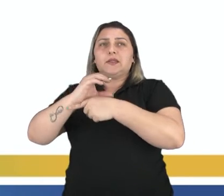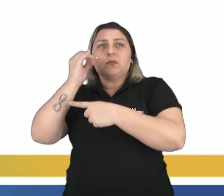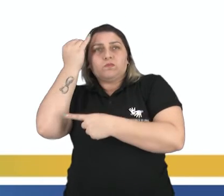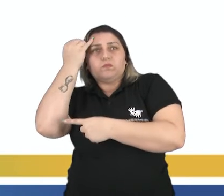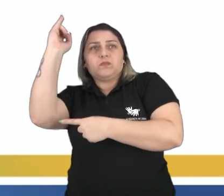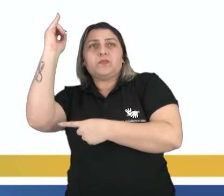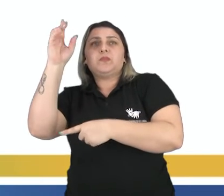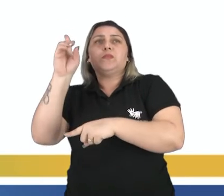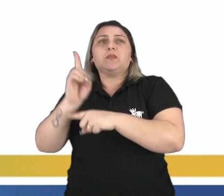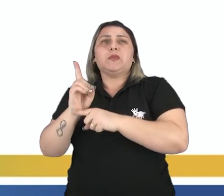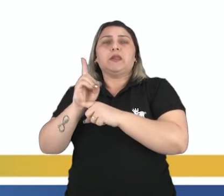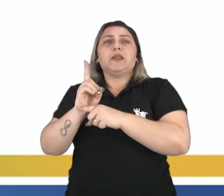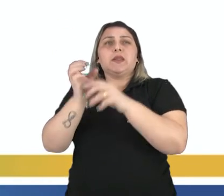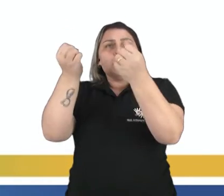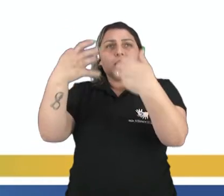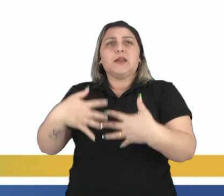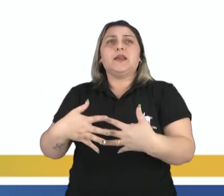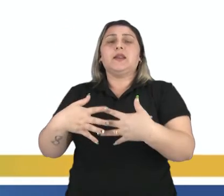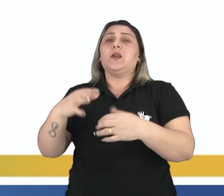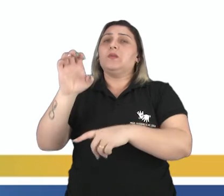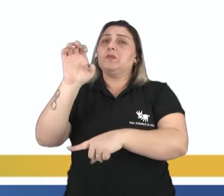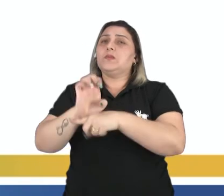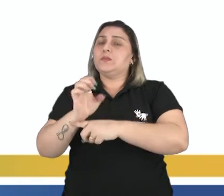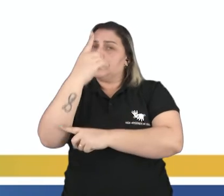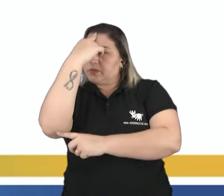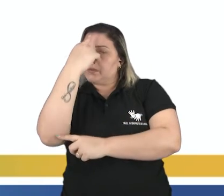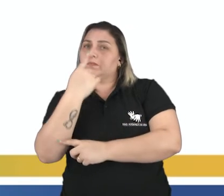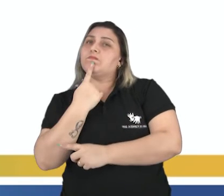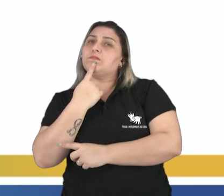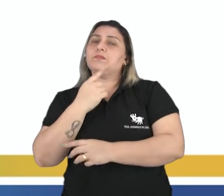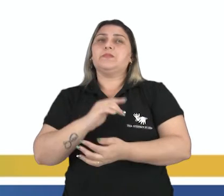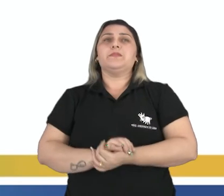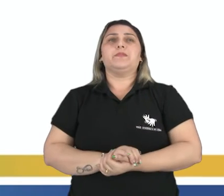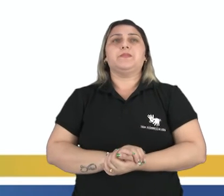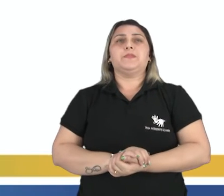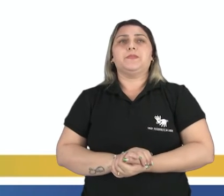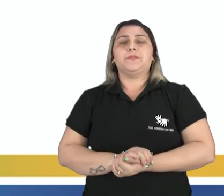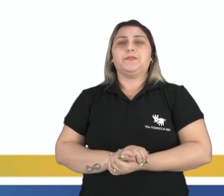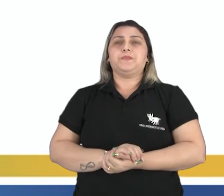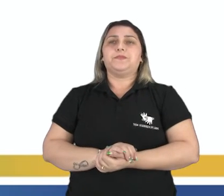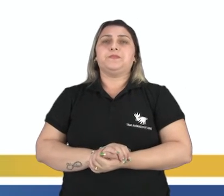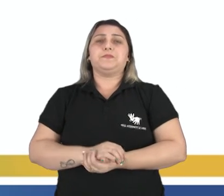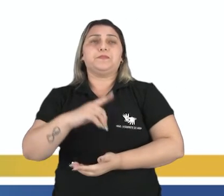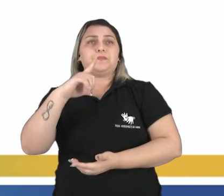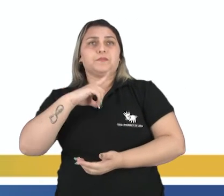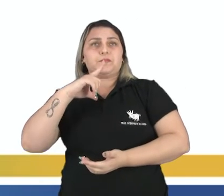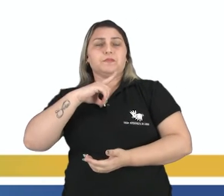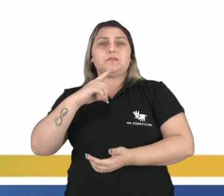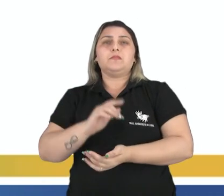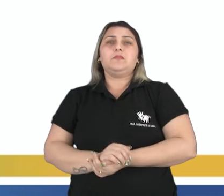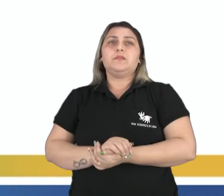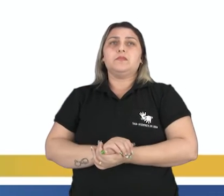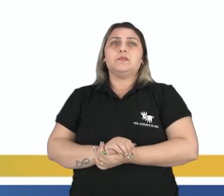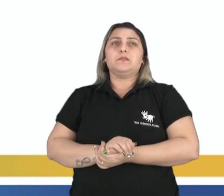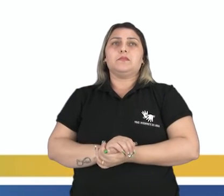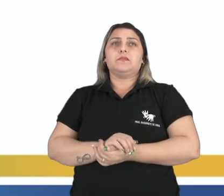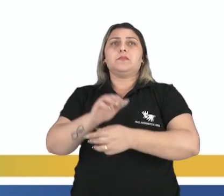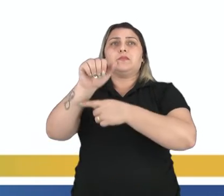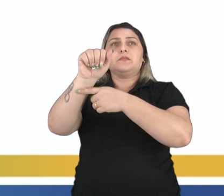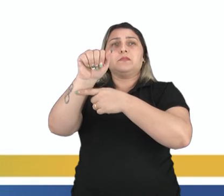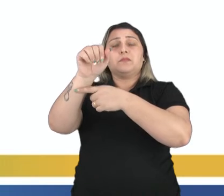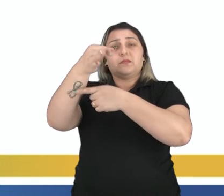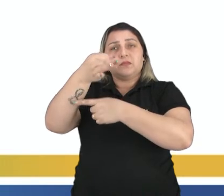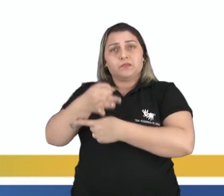a criação, D, a definição, E, a imagem. Então, nós temos aí as alternativas